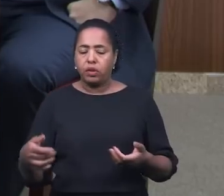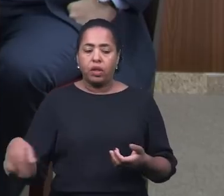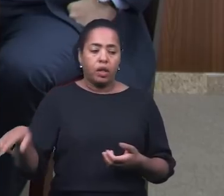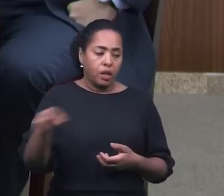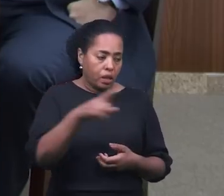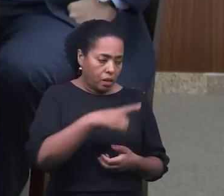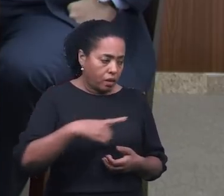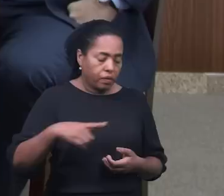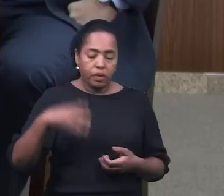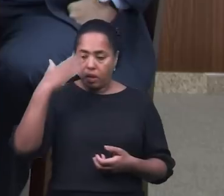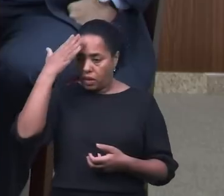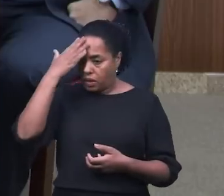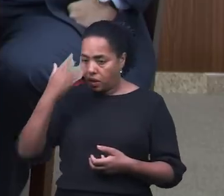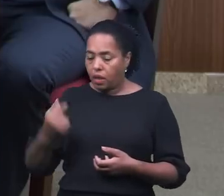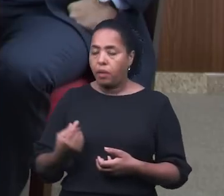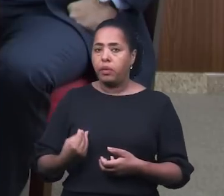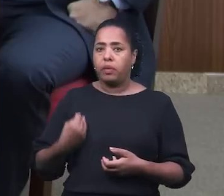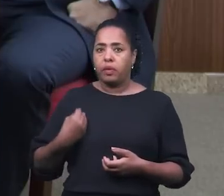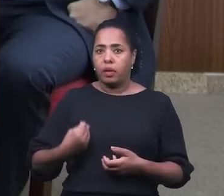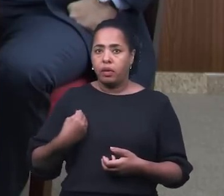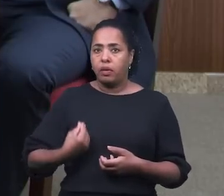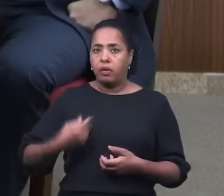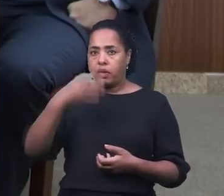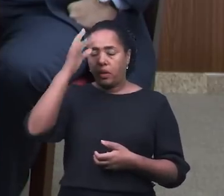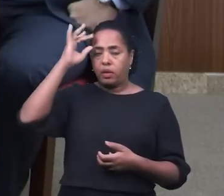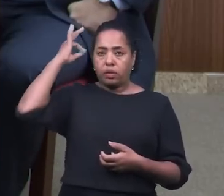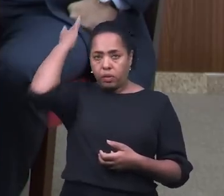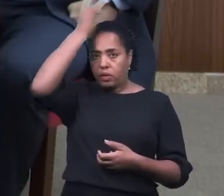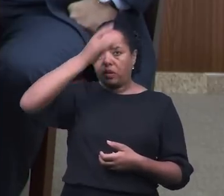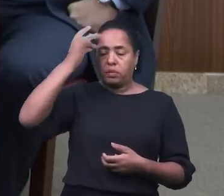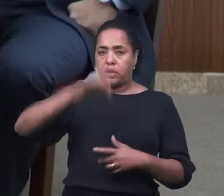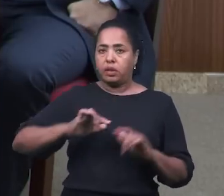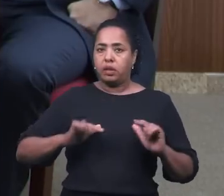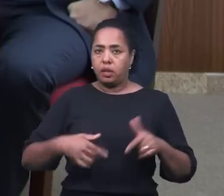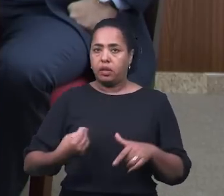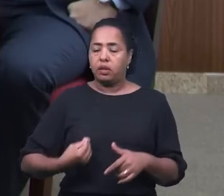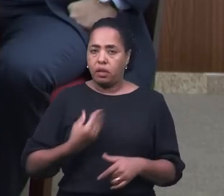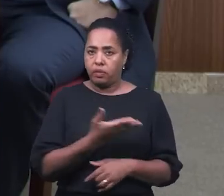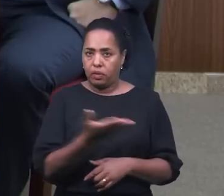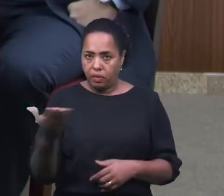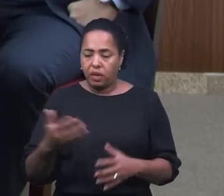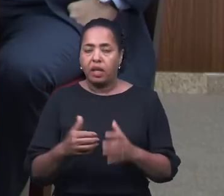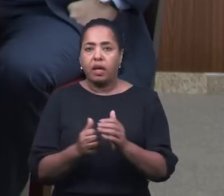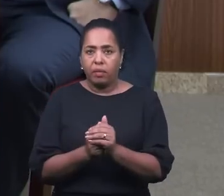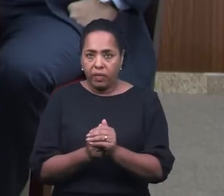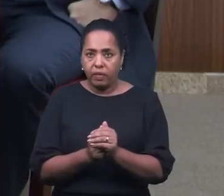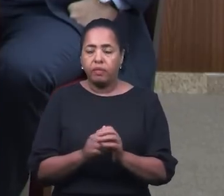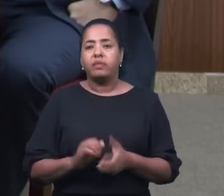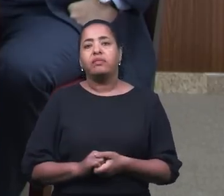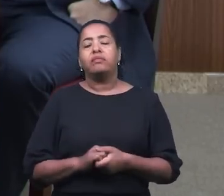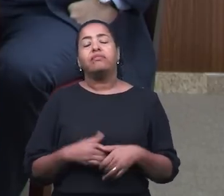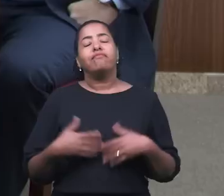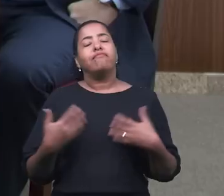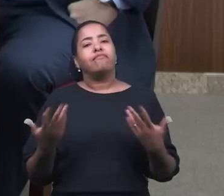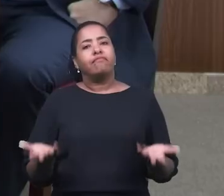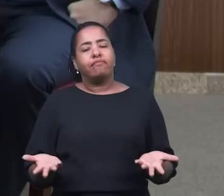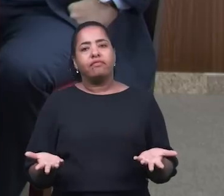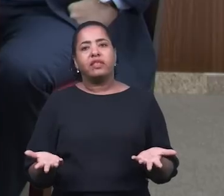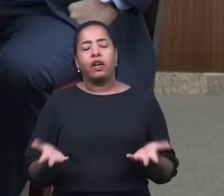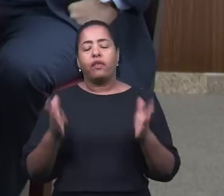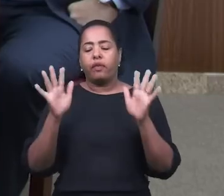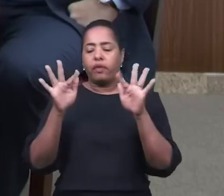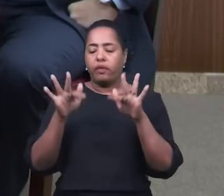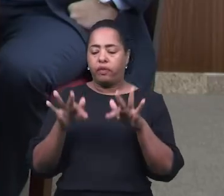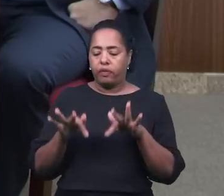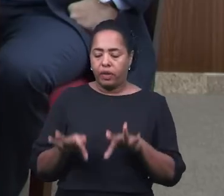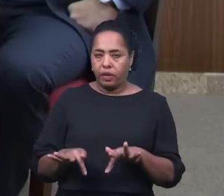estão aqui, porque sabem e estão vivendo aquilo que o Espírito Santo tem trabalhado na vida de vocês. Amém? Meus queridos,